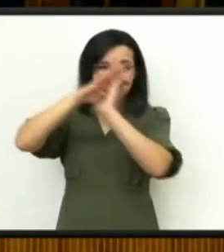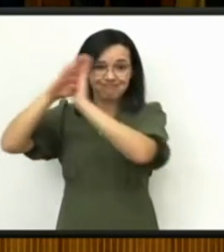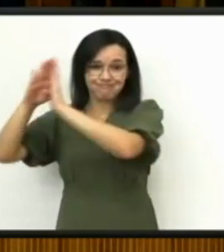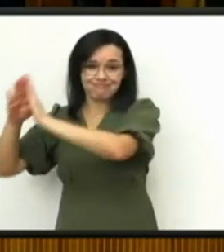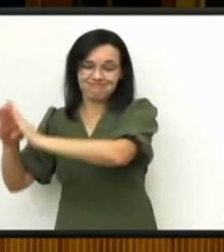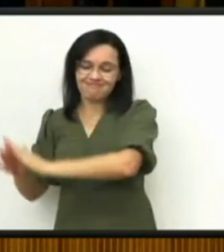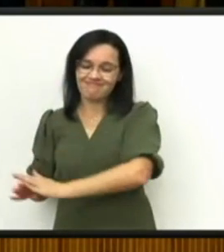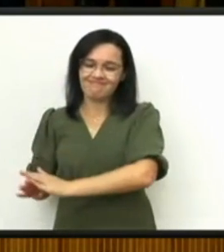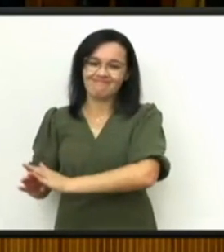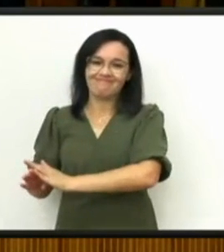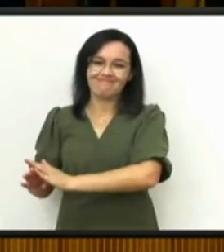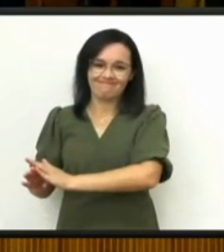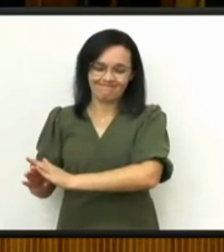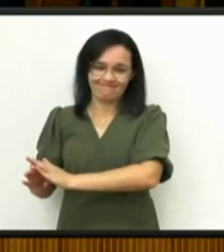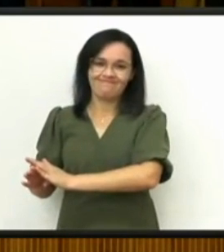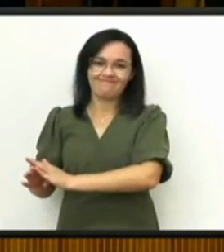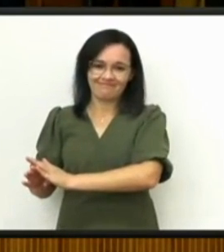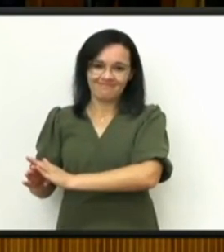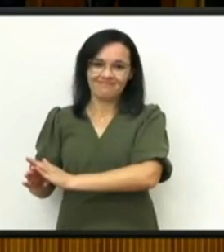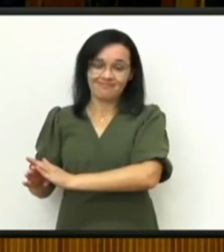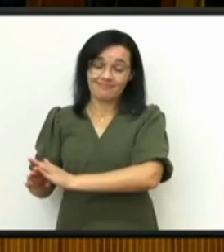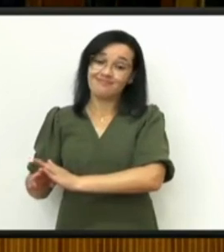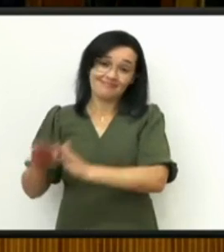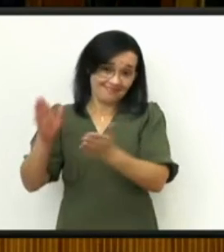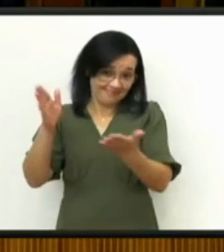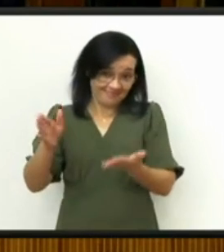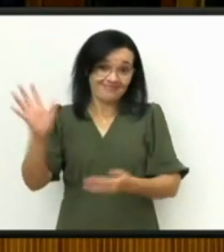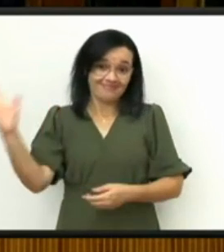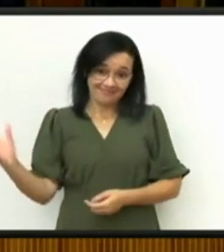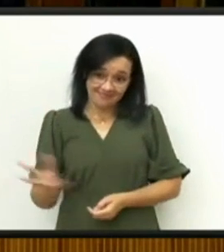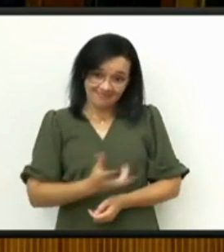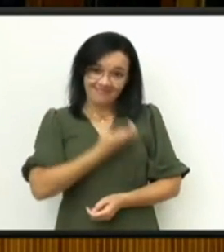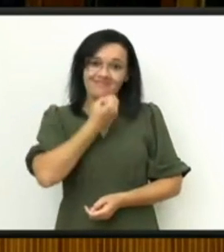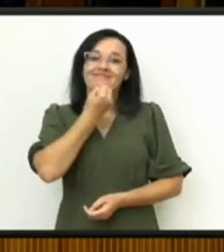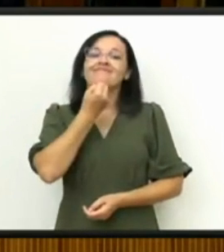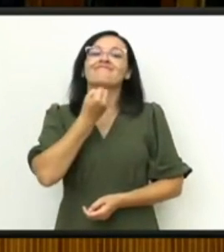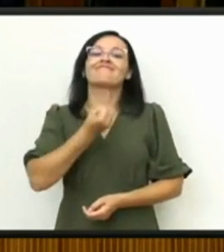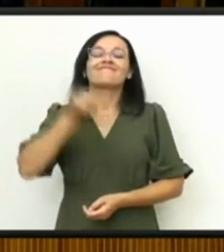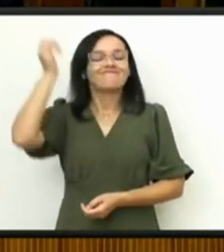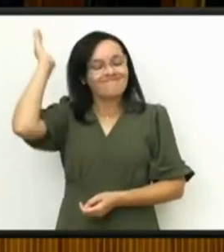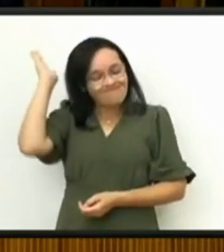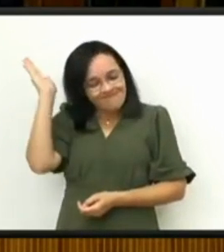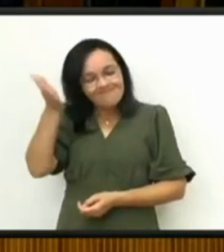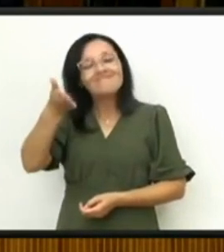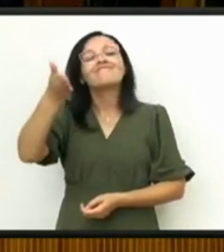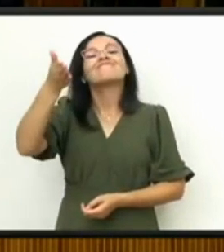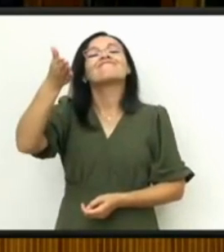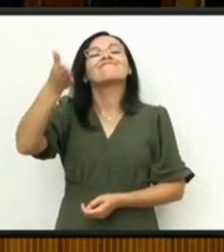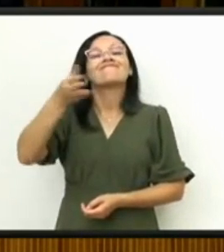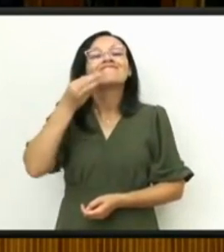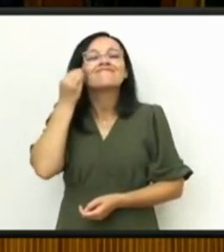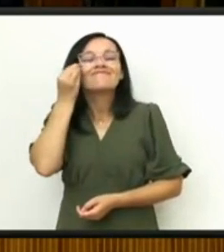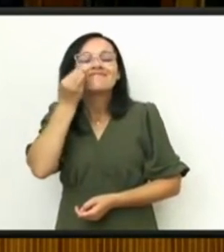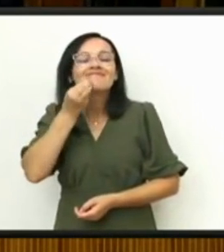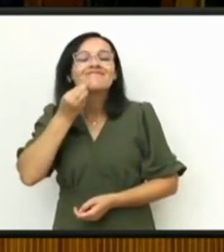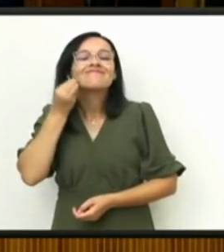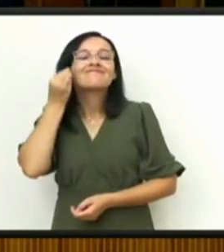passou, que salvo estou.